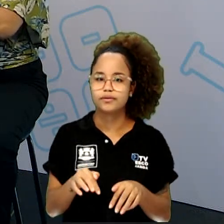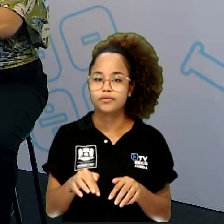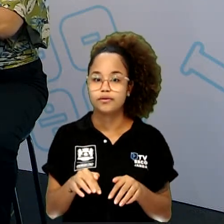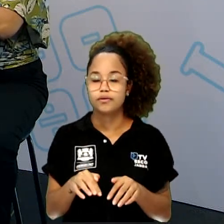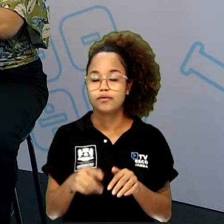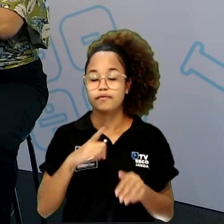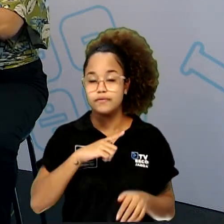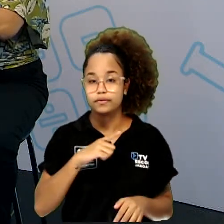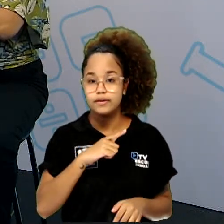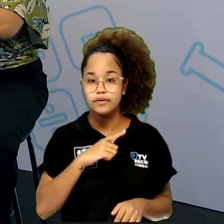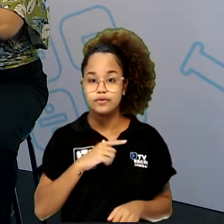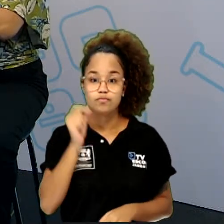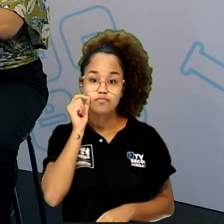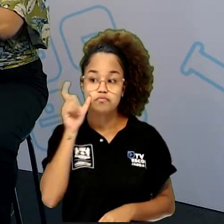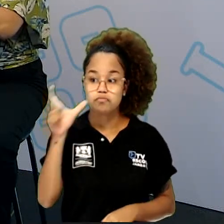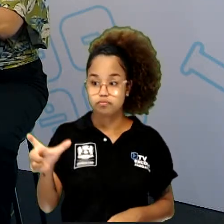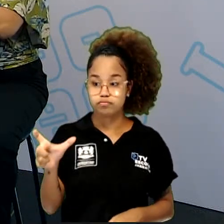né?